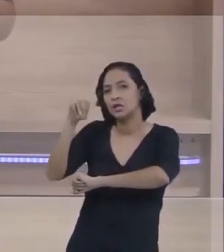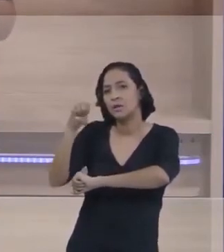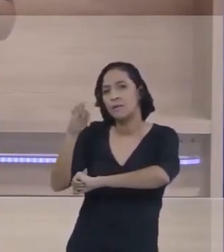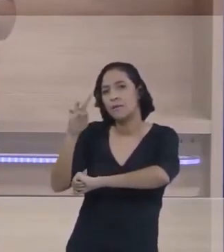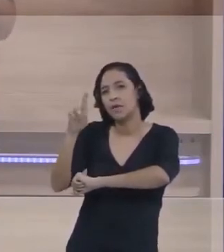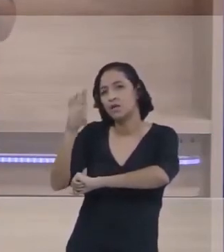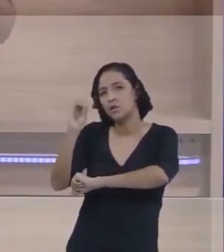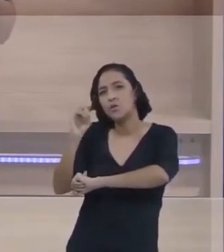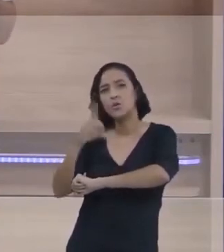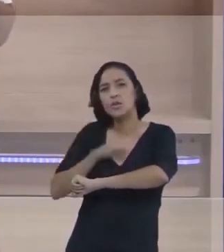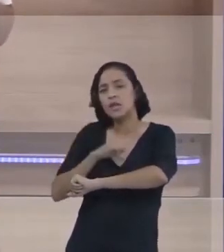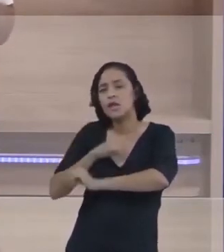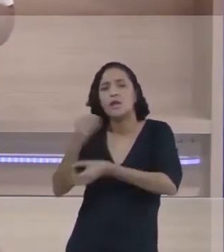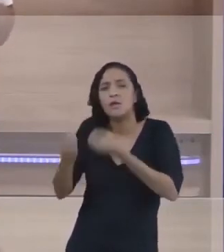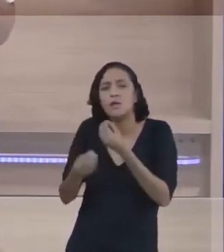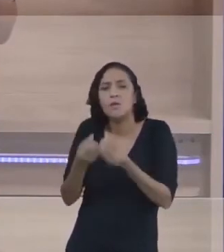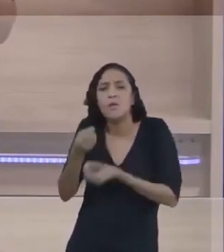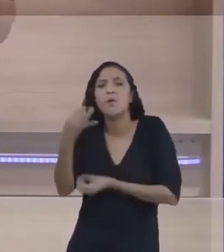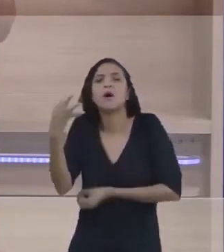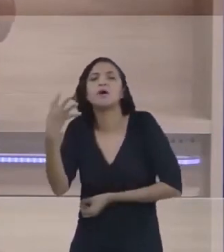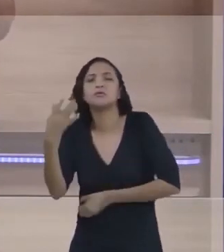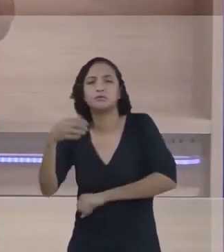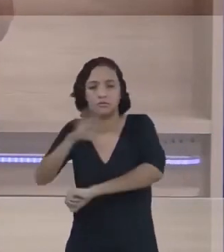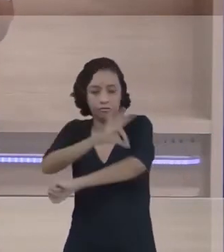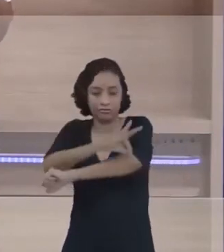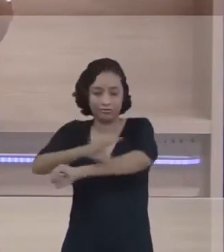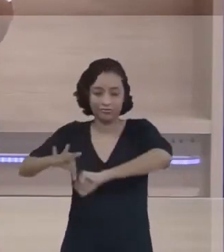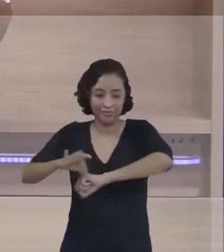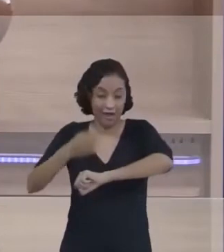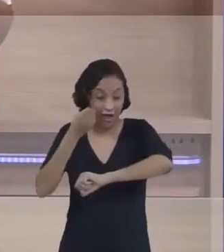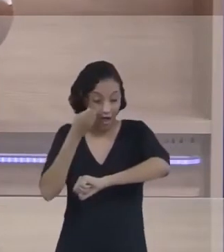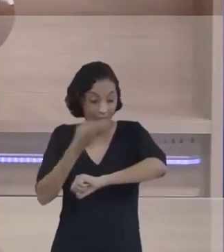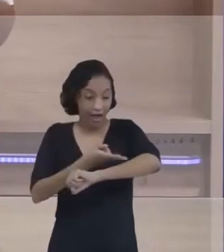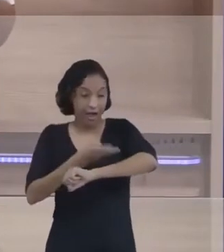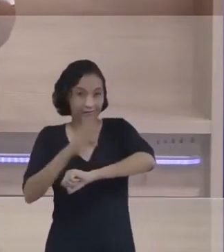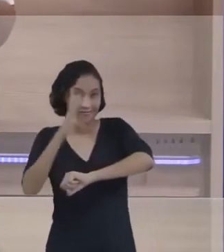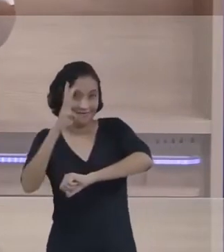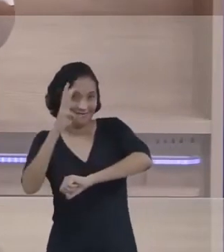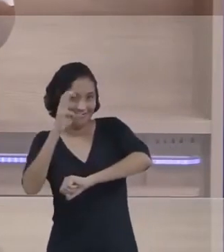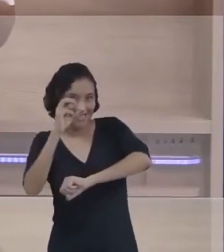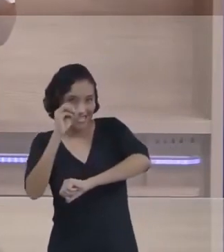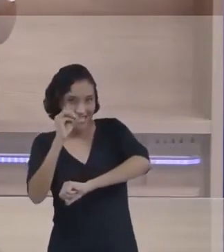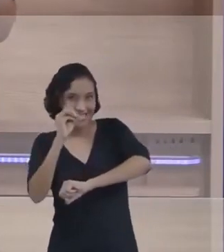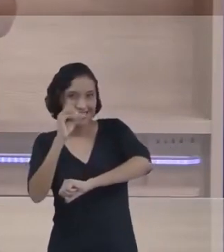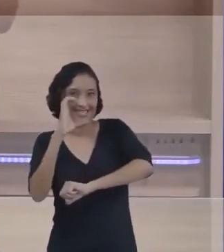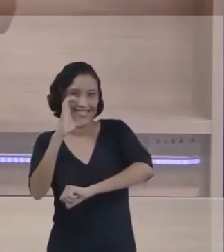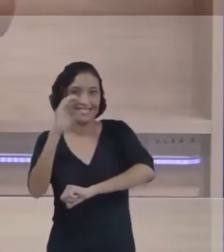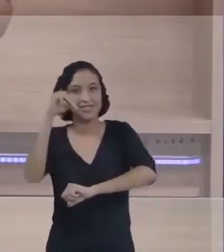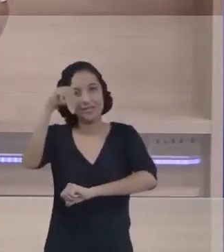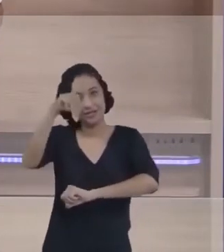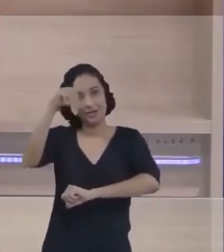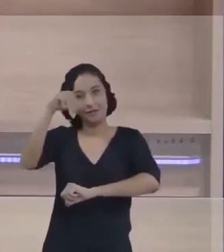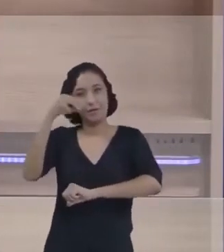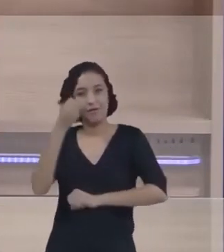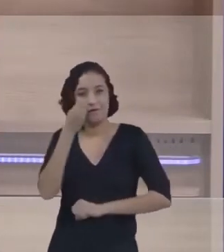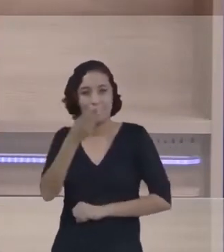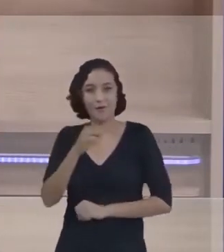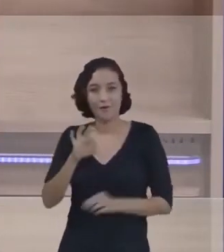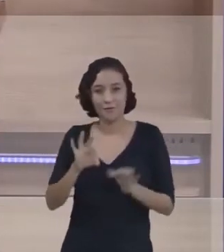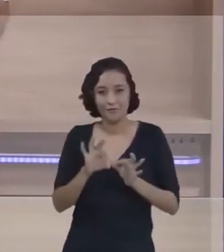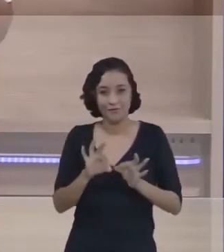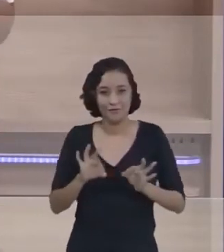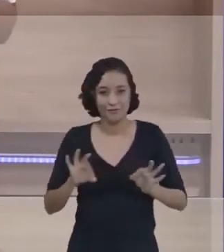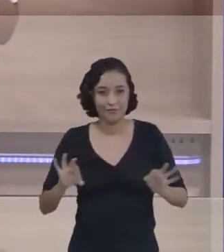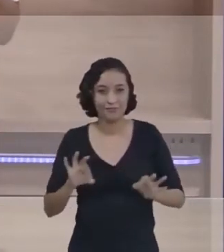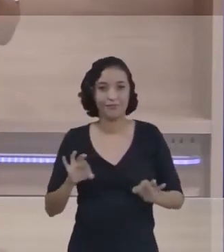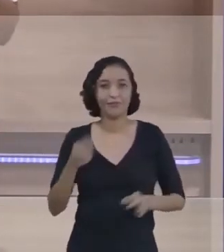acertou? Realmente a professora acertou. Essa régua aqui, ó, roxa, linda, né, brilhando aí na tela de vocês, ela